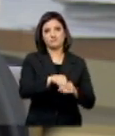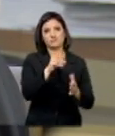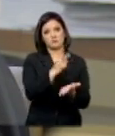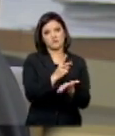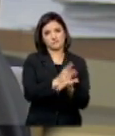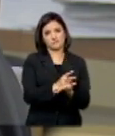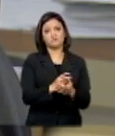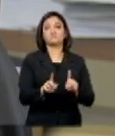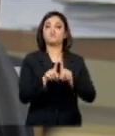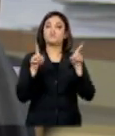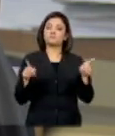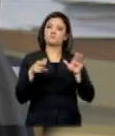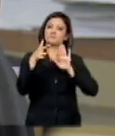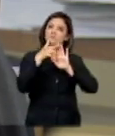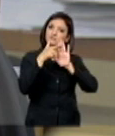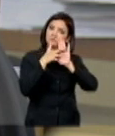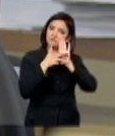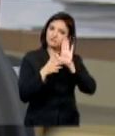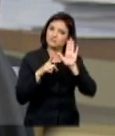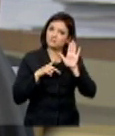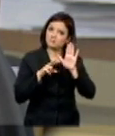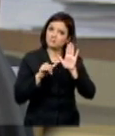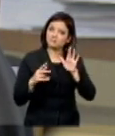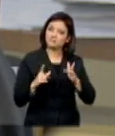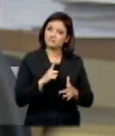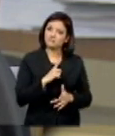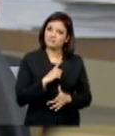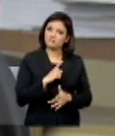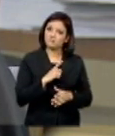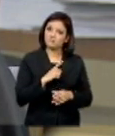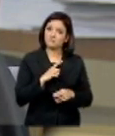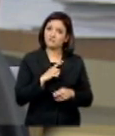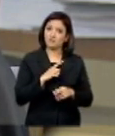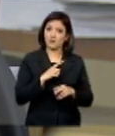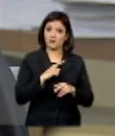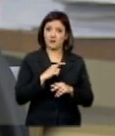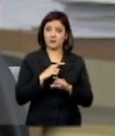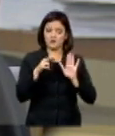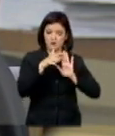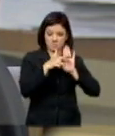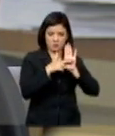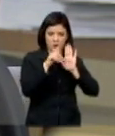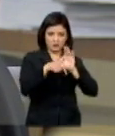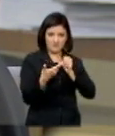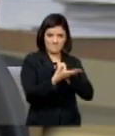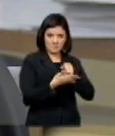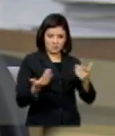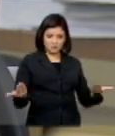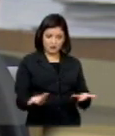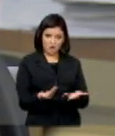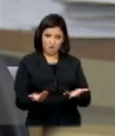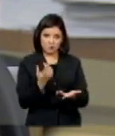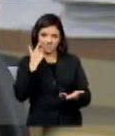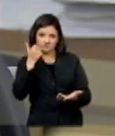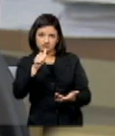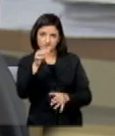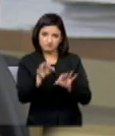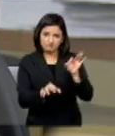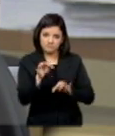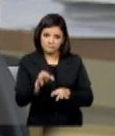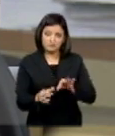solucionar ou presente caso eu posso agora brasil para falar da situação